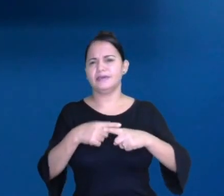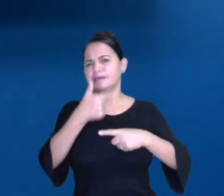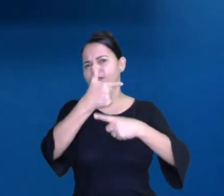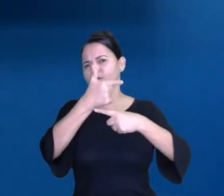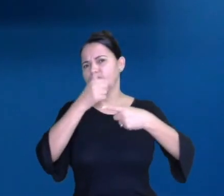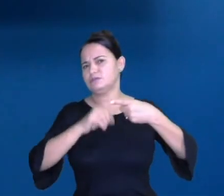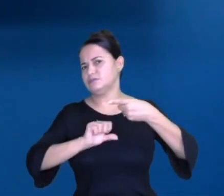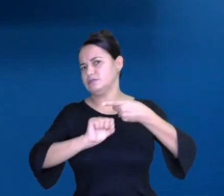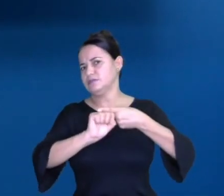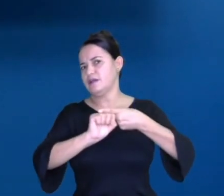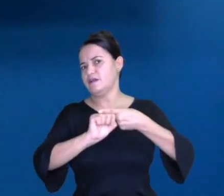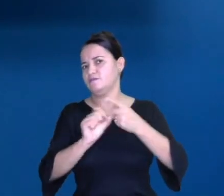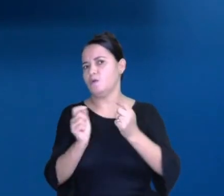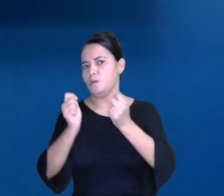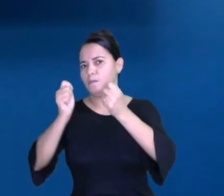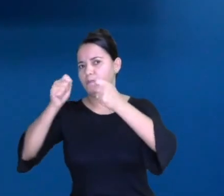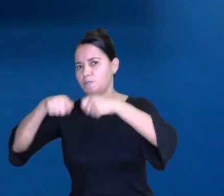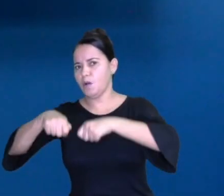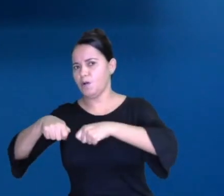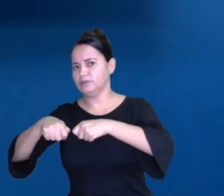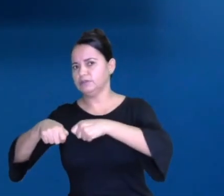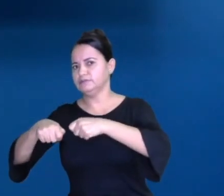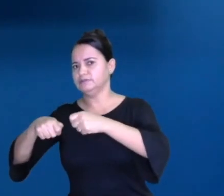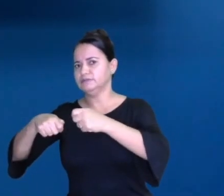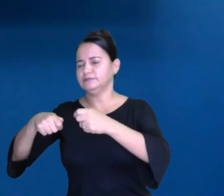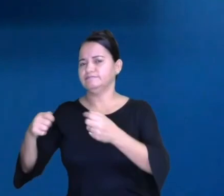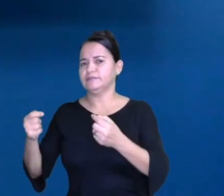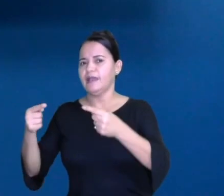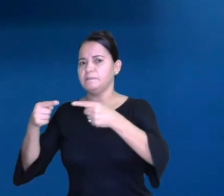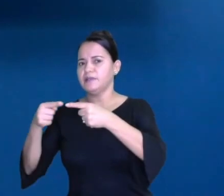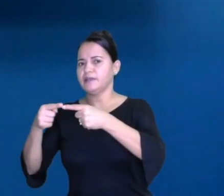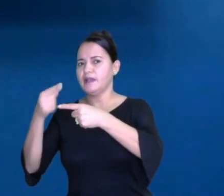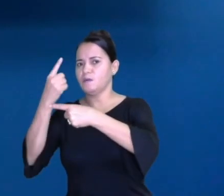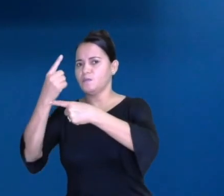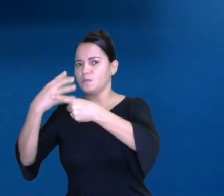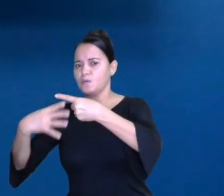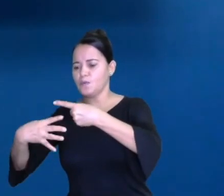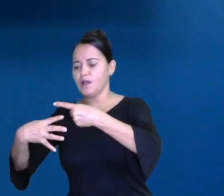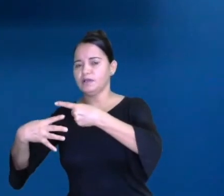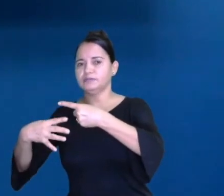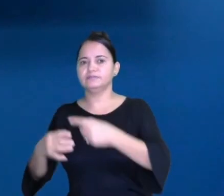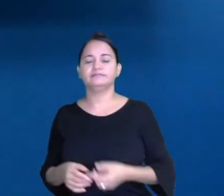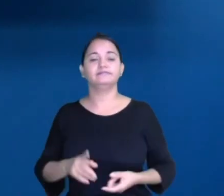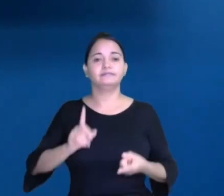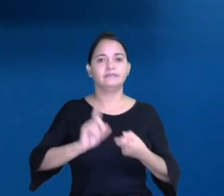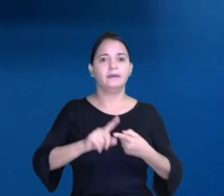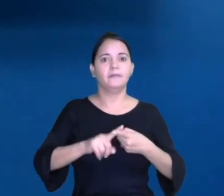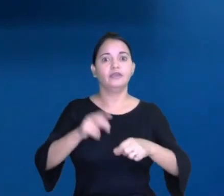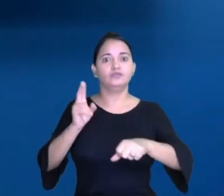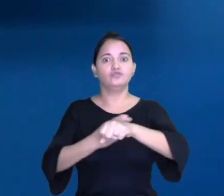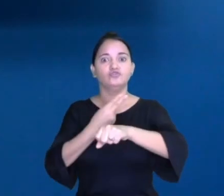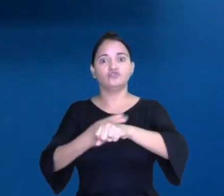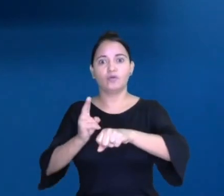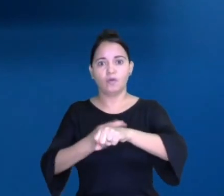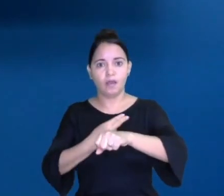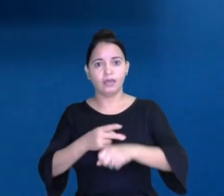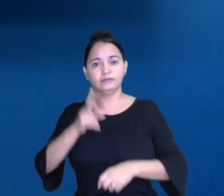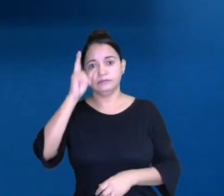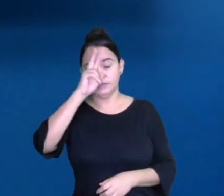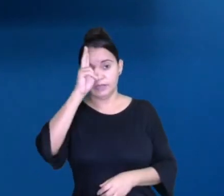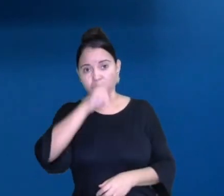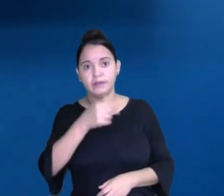2/8 pode ter relação com a fração 1/4. Aqui também no nosso chocolate, lembra que a gente tinha